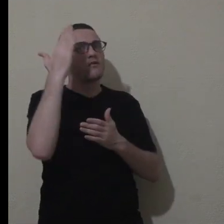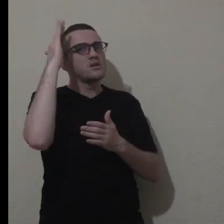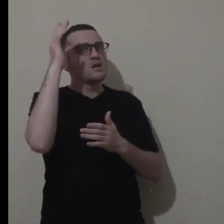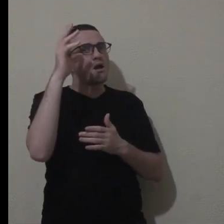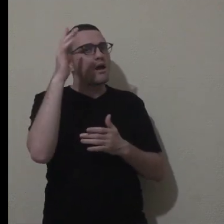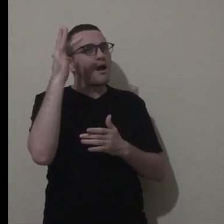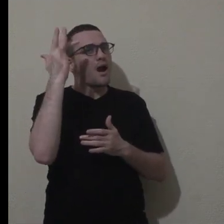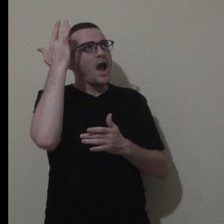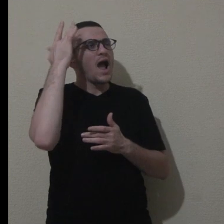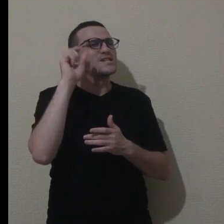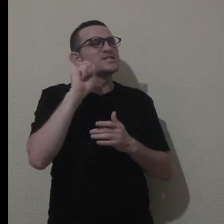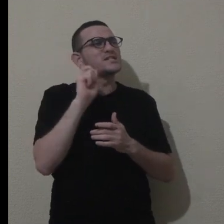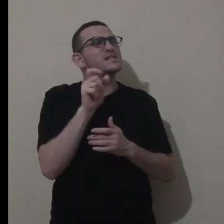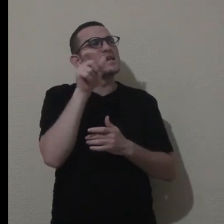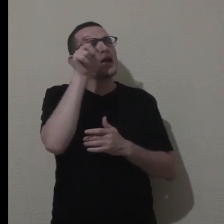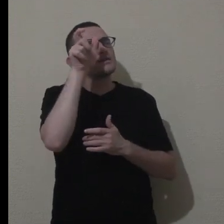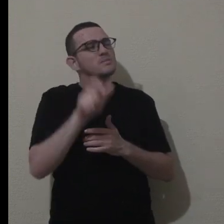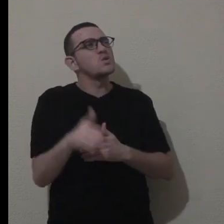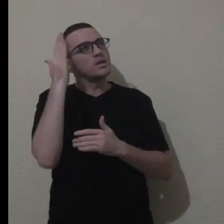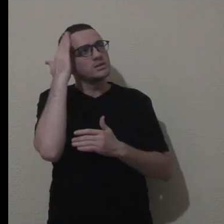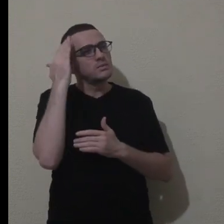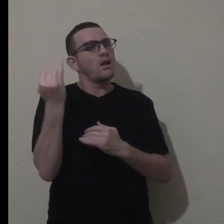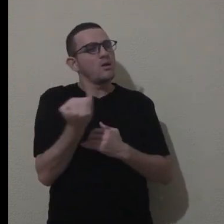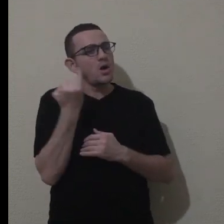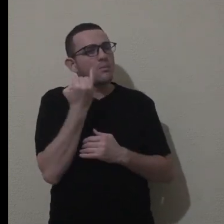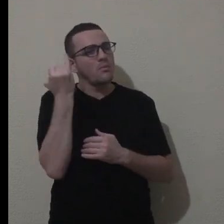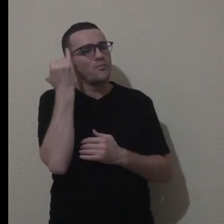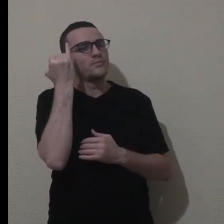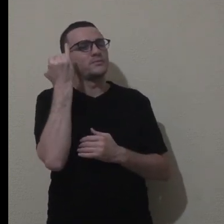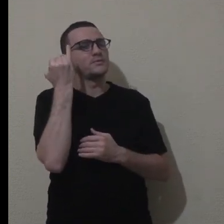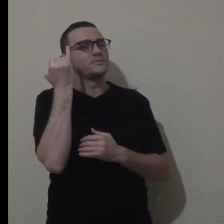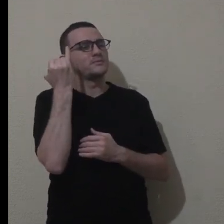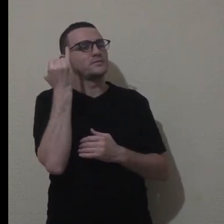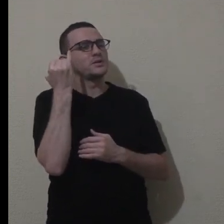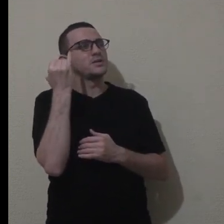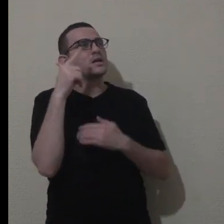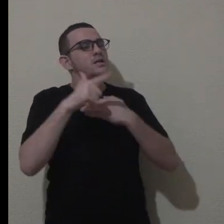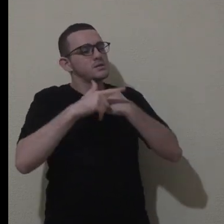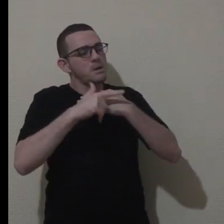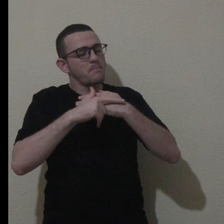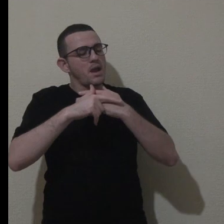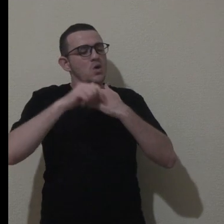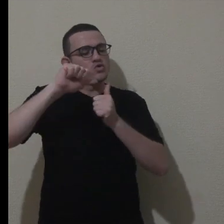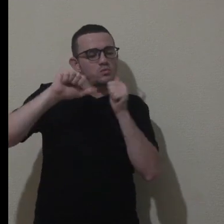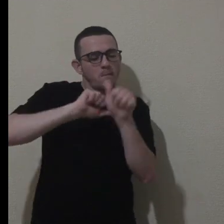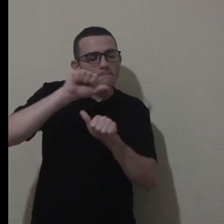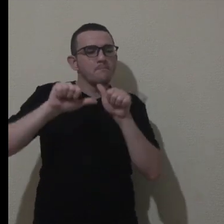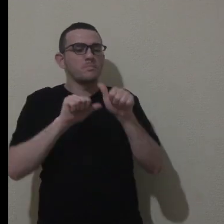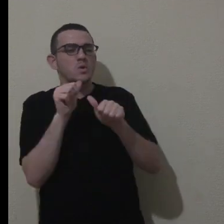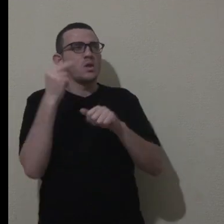que as pessoas saberem da importância desse papel de